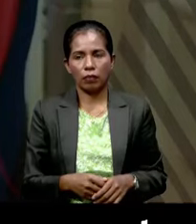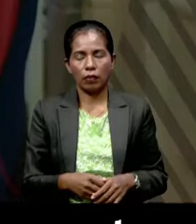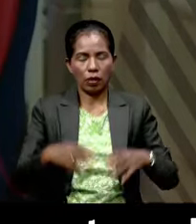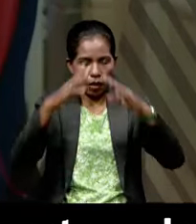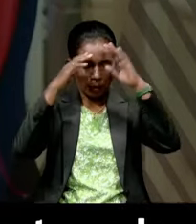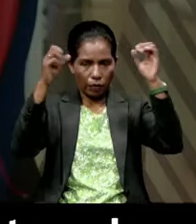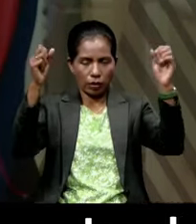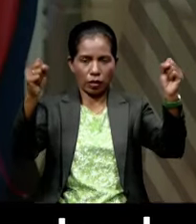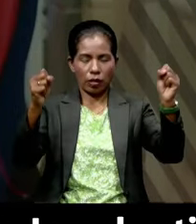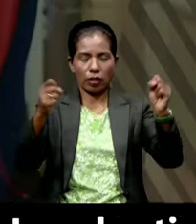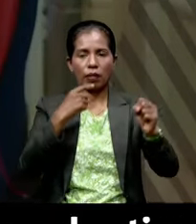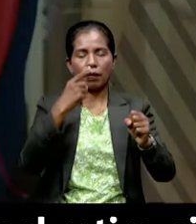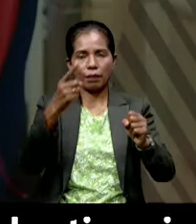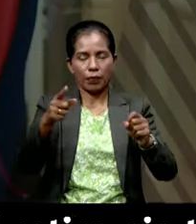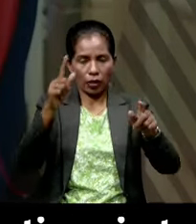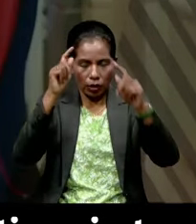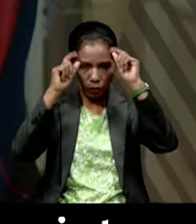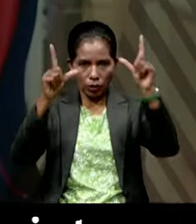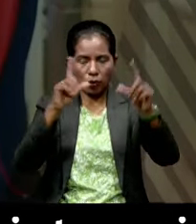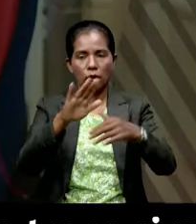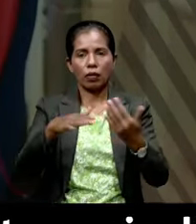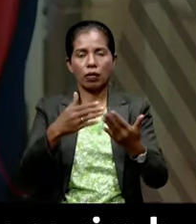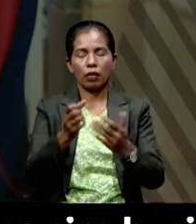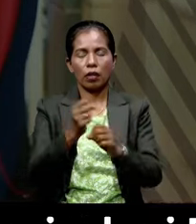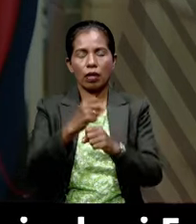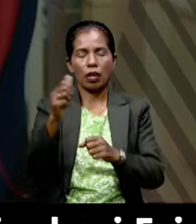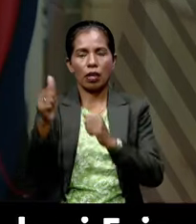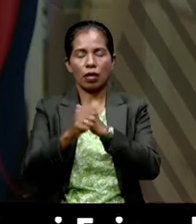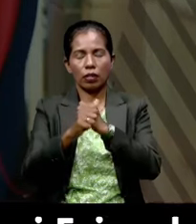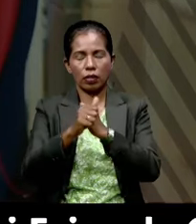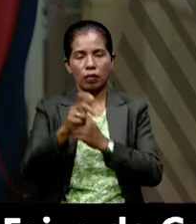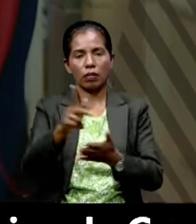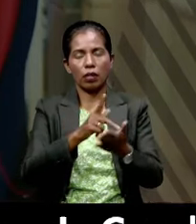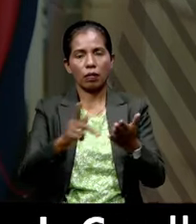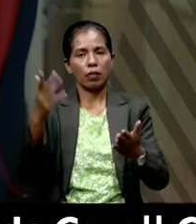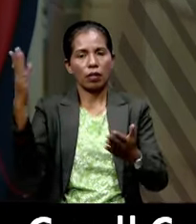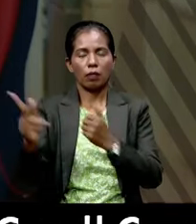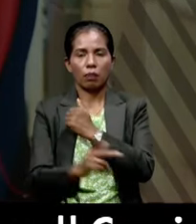Presidente da República lamenta o Timor-Leste nebe haluação crime ia Portugal.